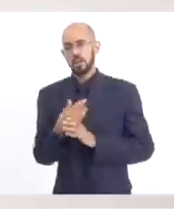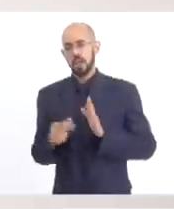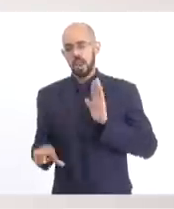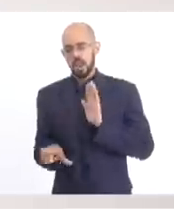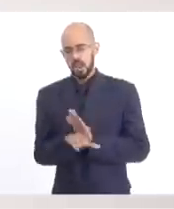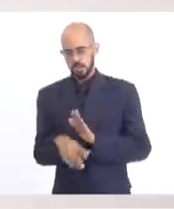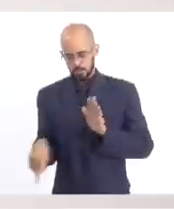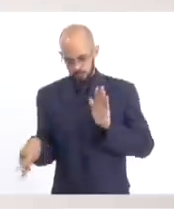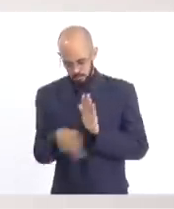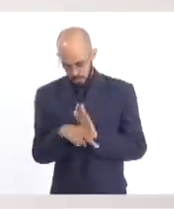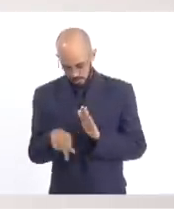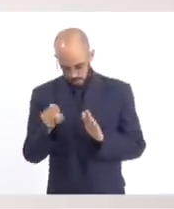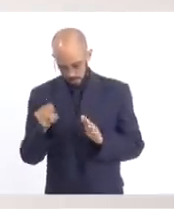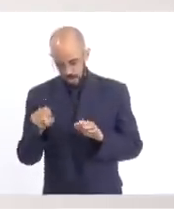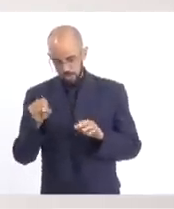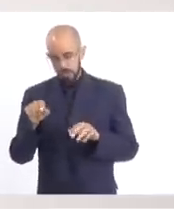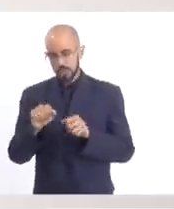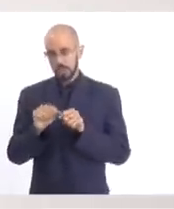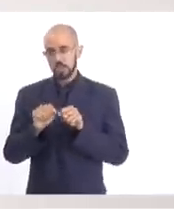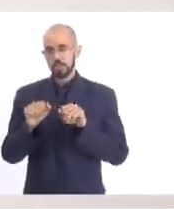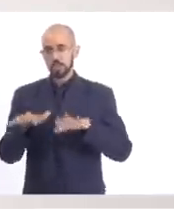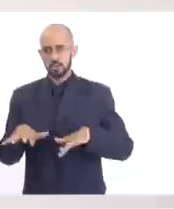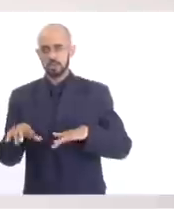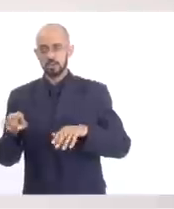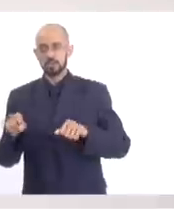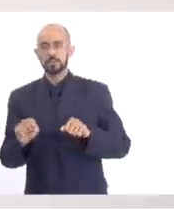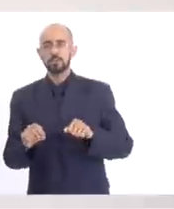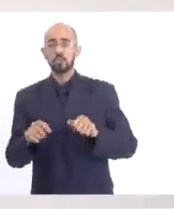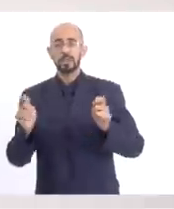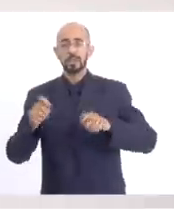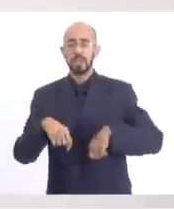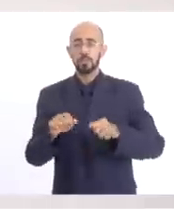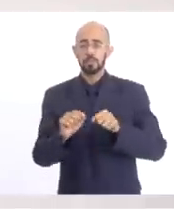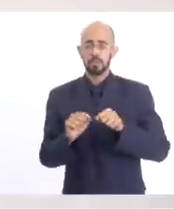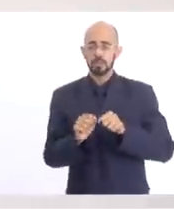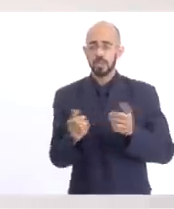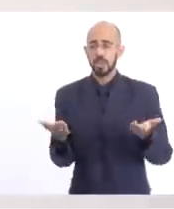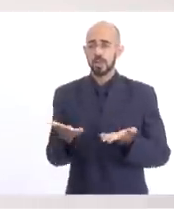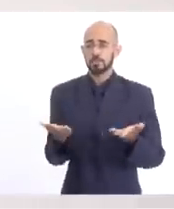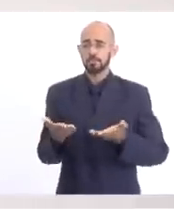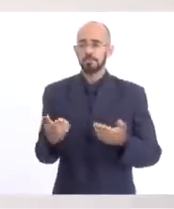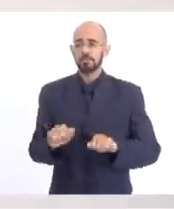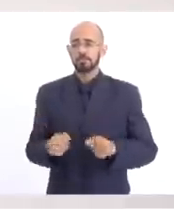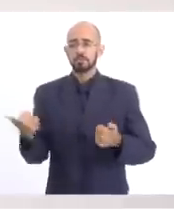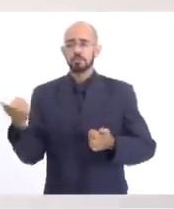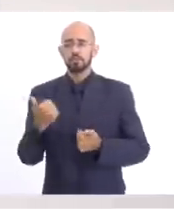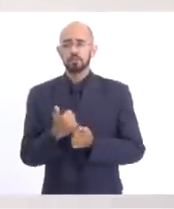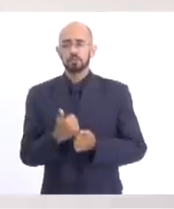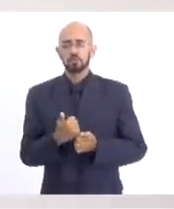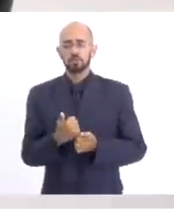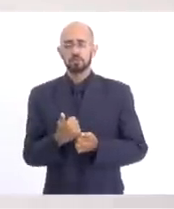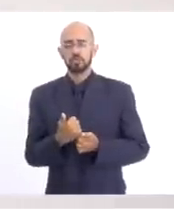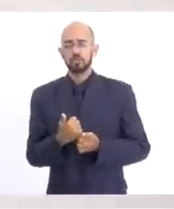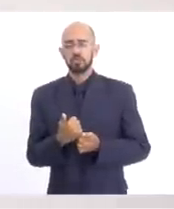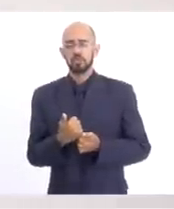específica. Então, o que nós pudermos fazer agora, deputado Luiz Paulo, que está no substitutivo, já é para corrigir,